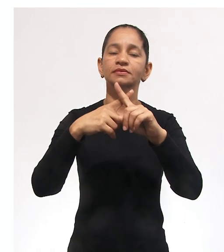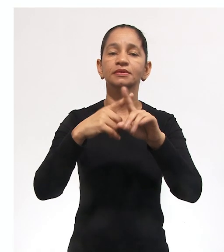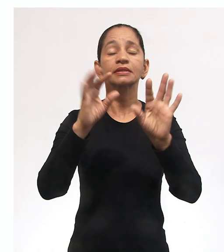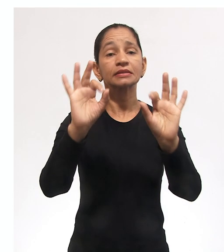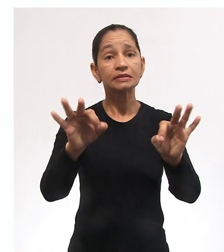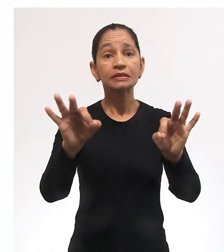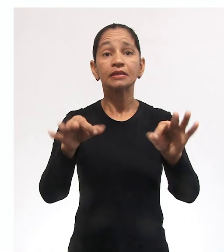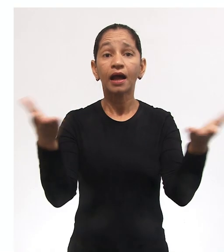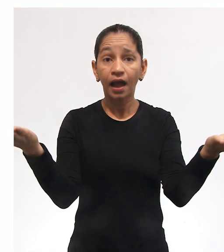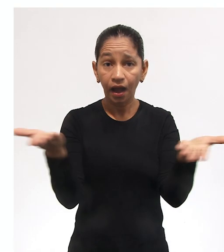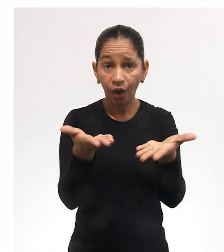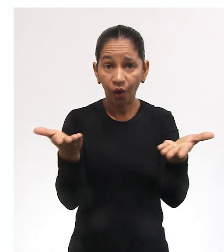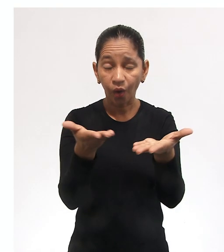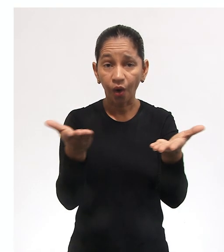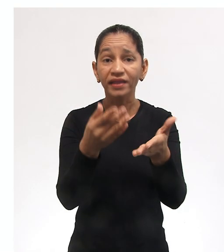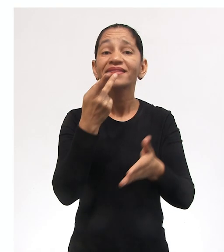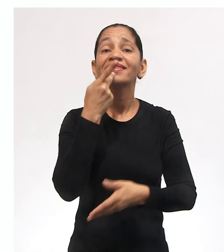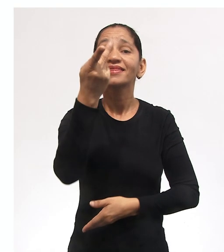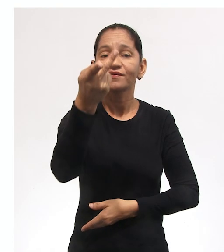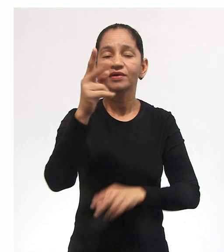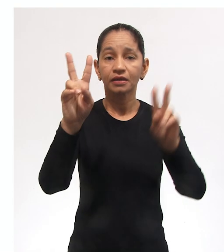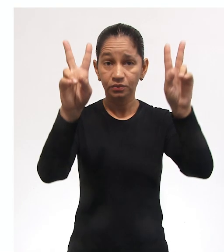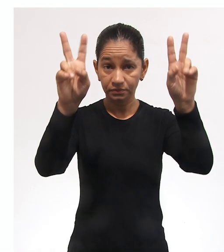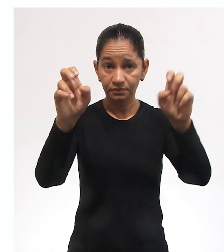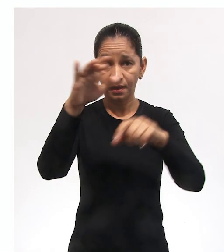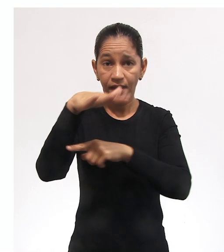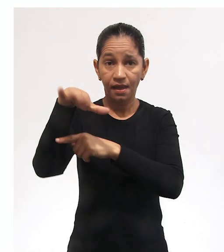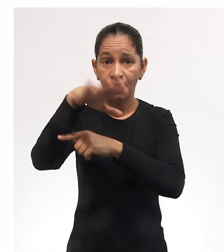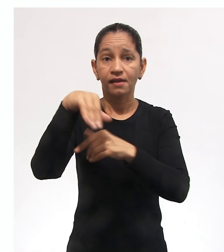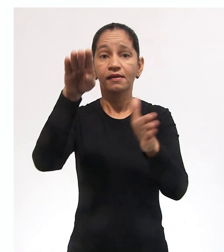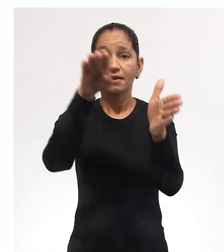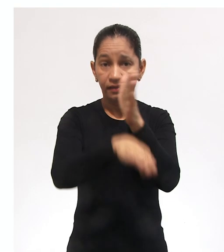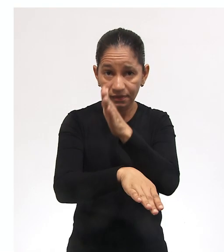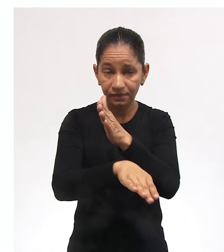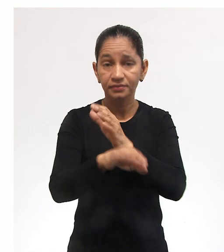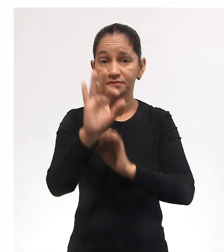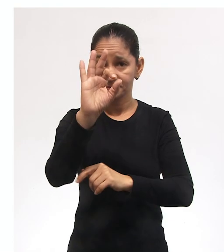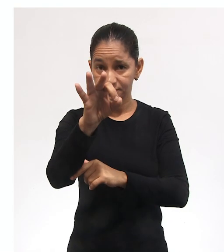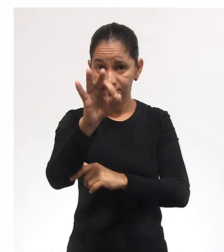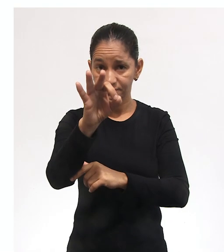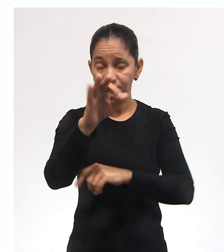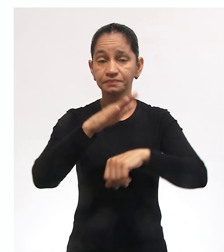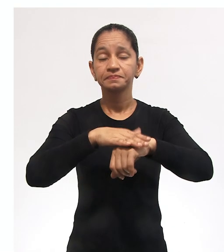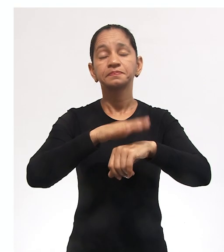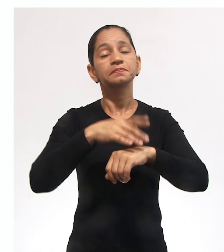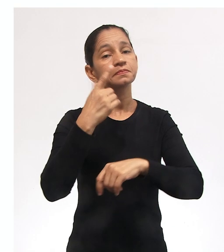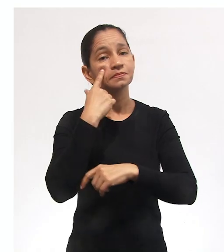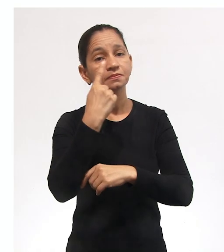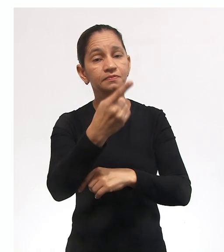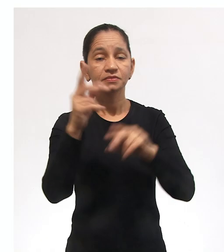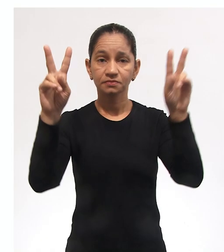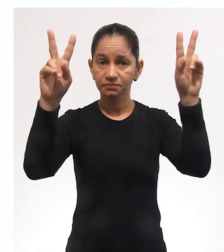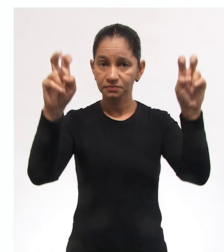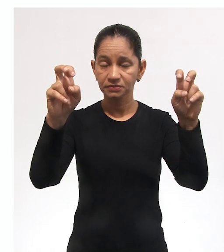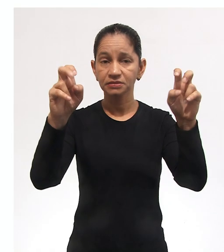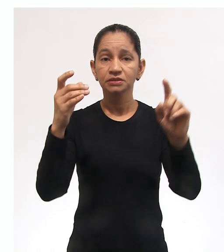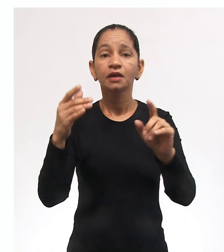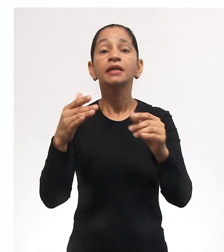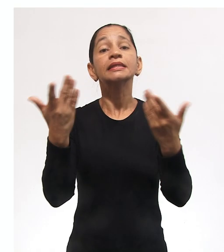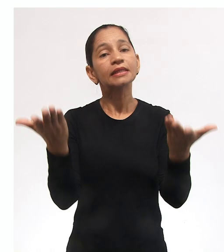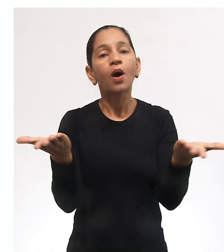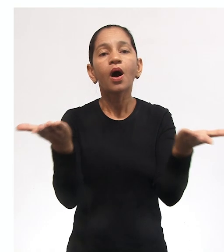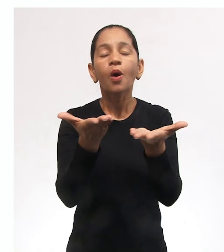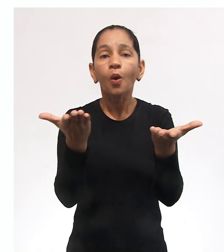Como nós estamos falando de desconto, nós estamos nos